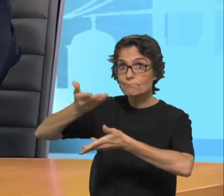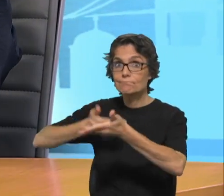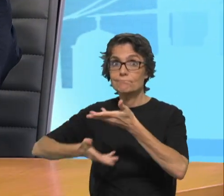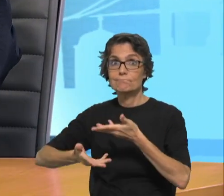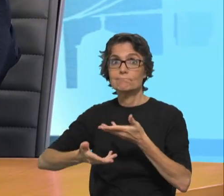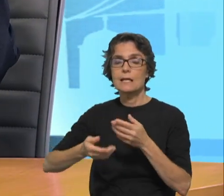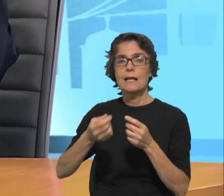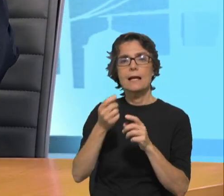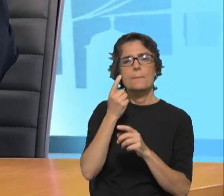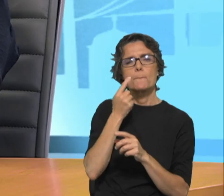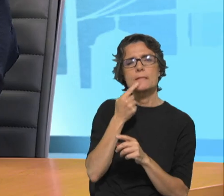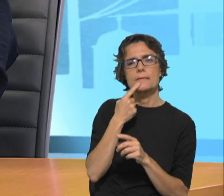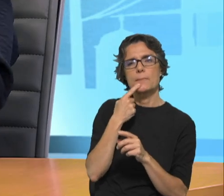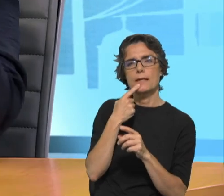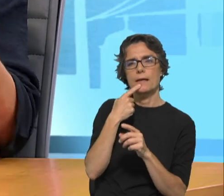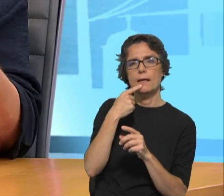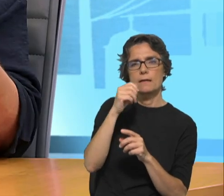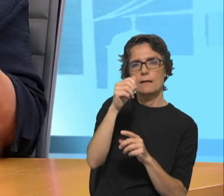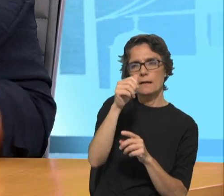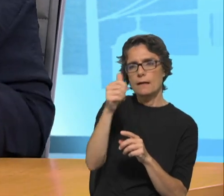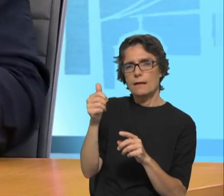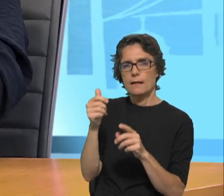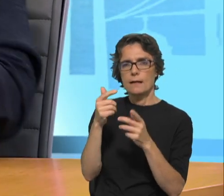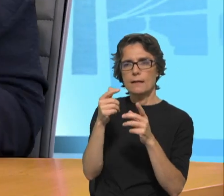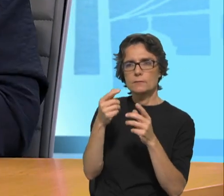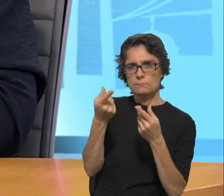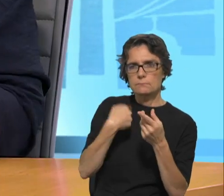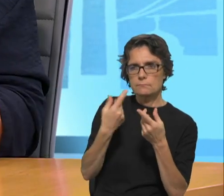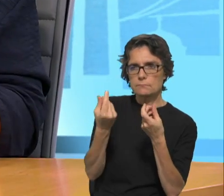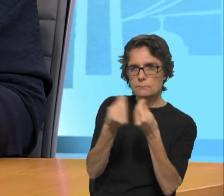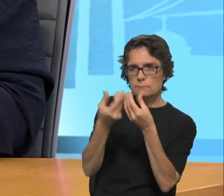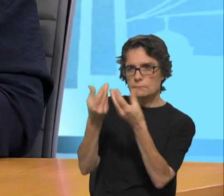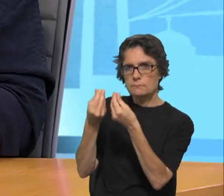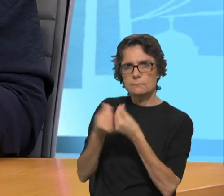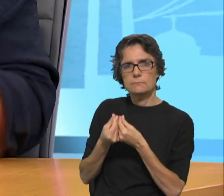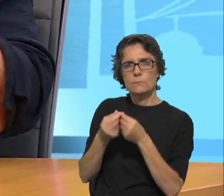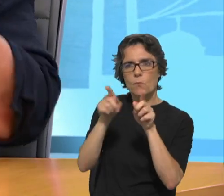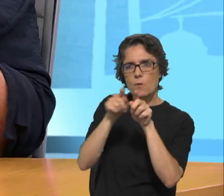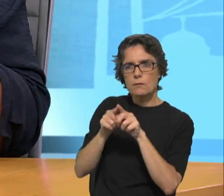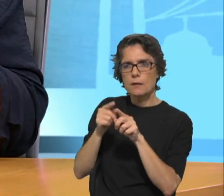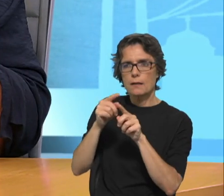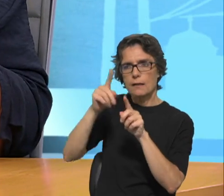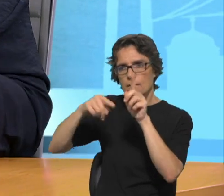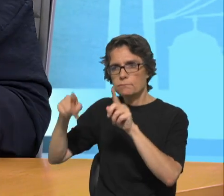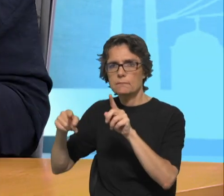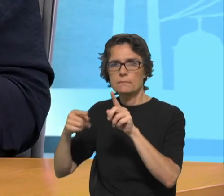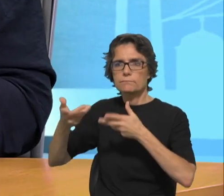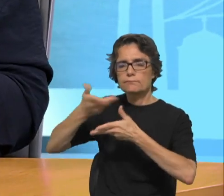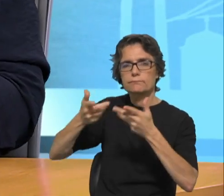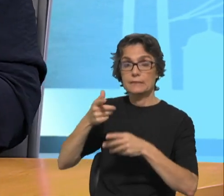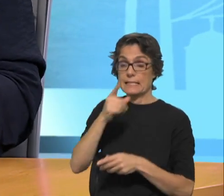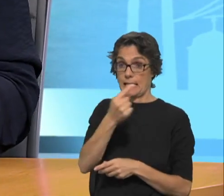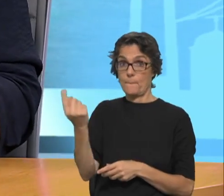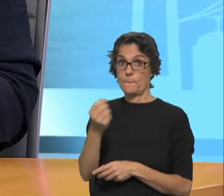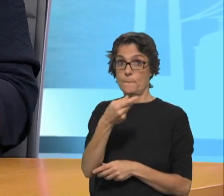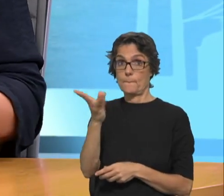ser comuns e a partir daí trabalhar para um todo. E por isso reconhecemos nestas 6 pessoas essa capacidade de diferentes áreas, porque como é que se